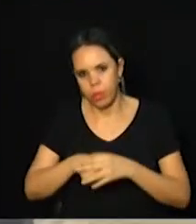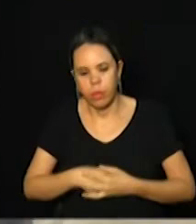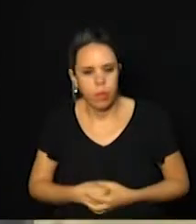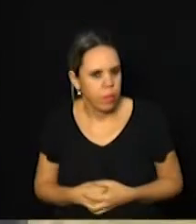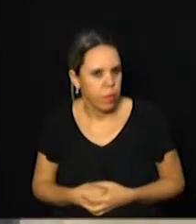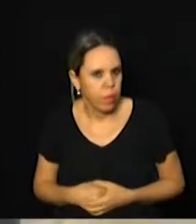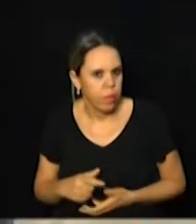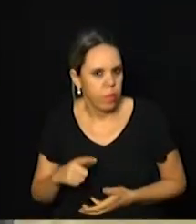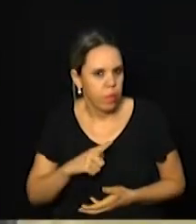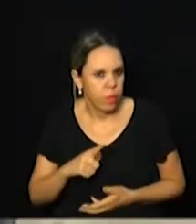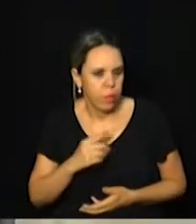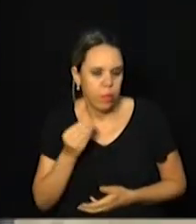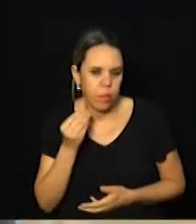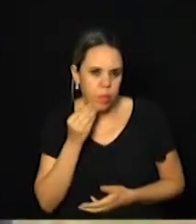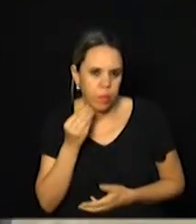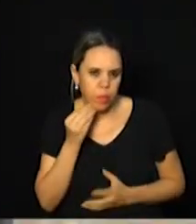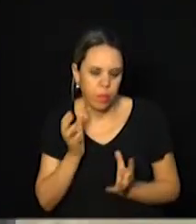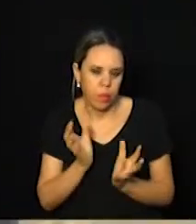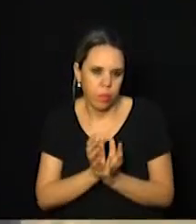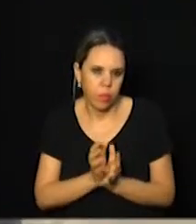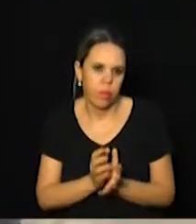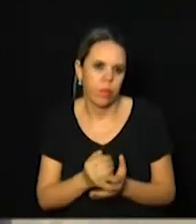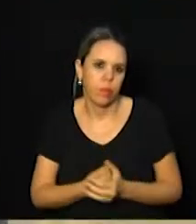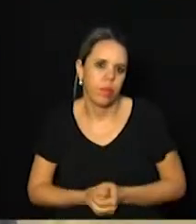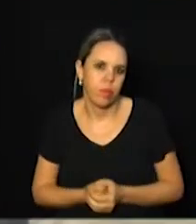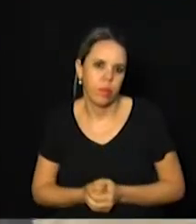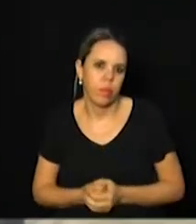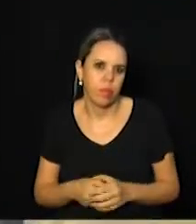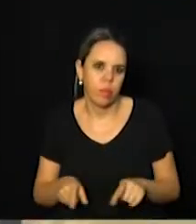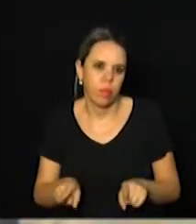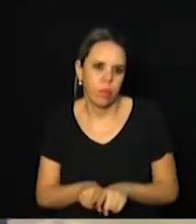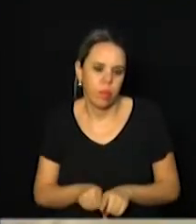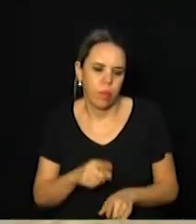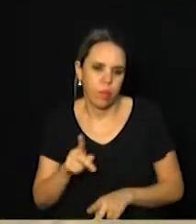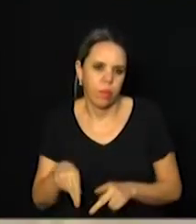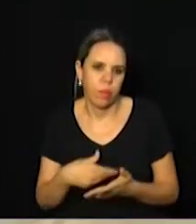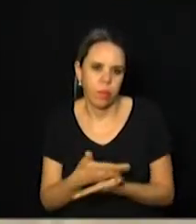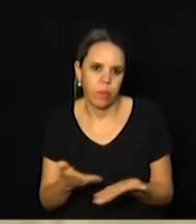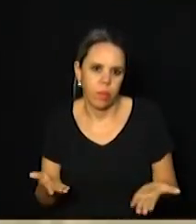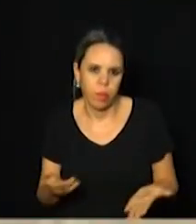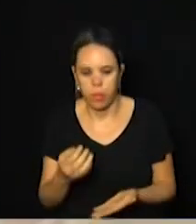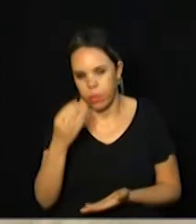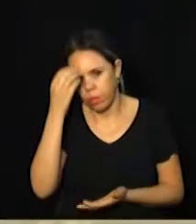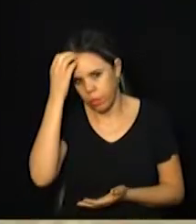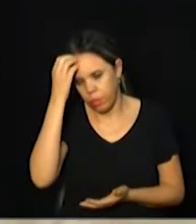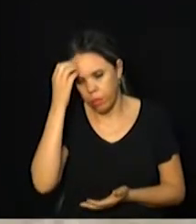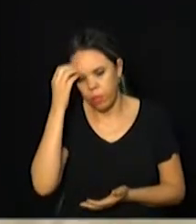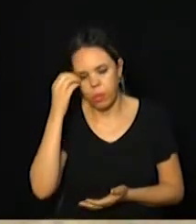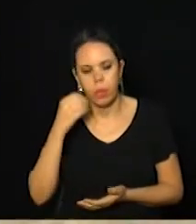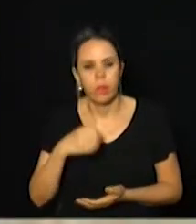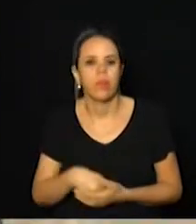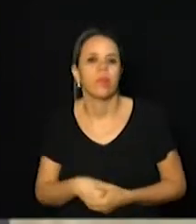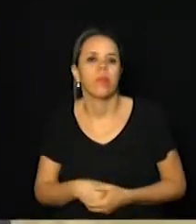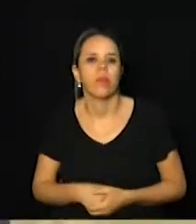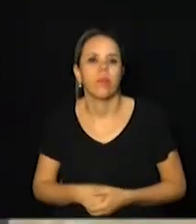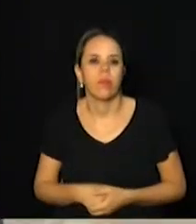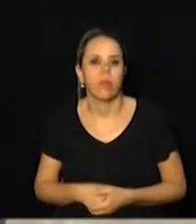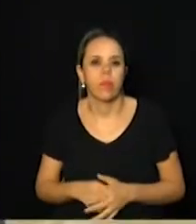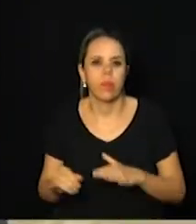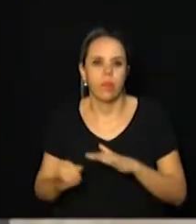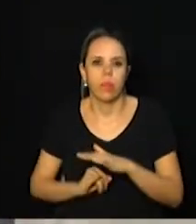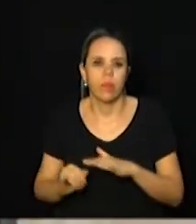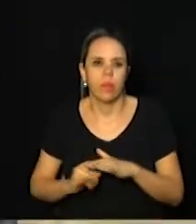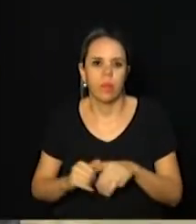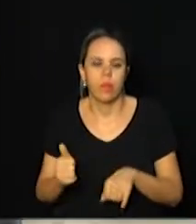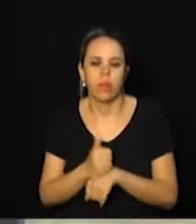abri esse espaço da frente parlamentar e traz a população traz os as entidades